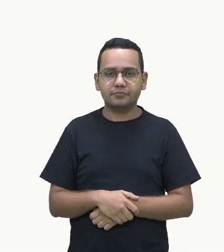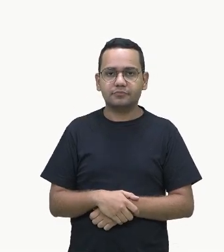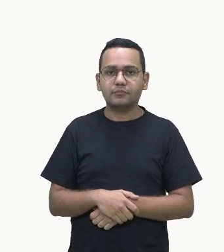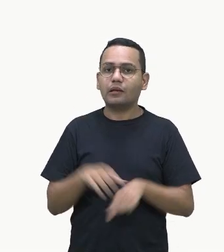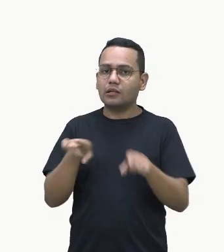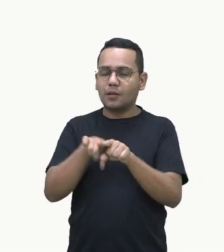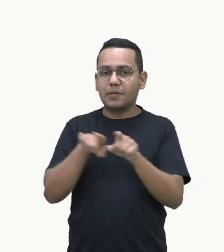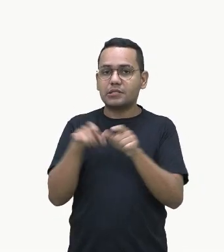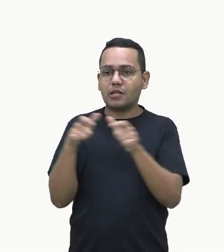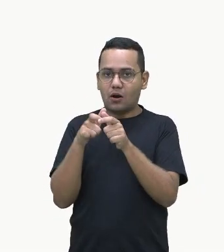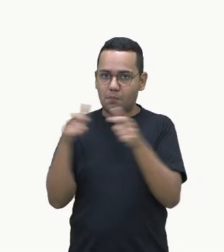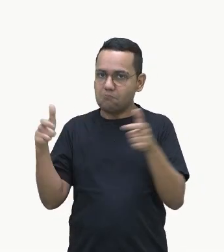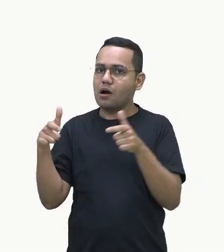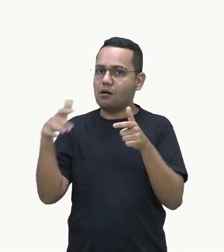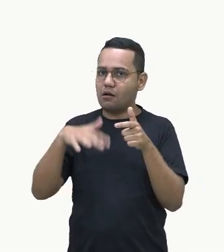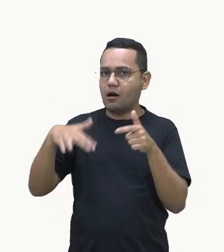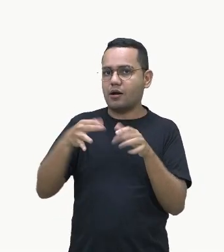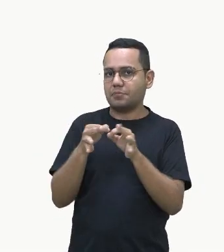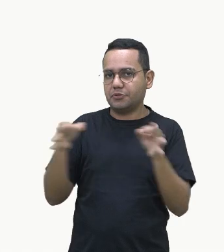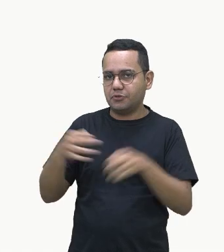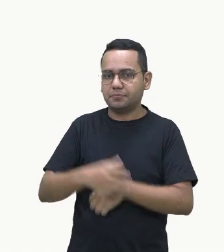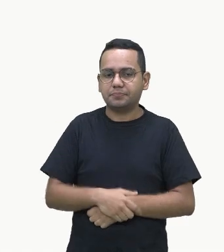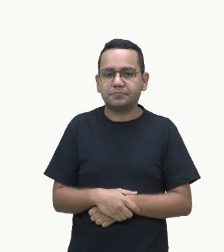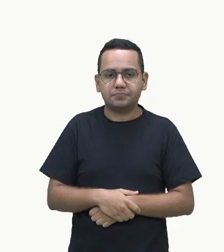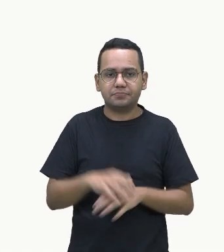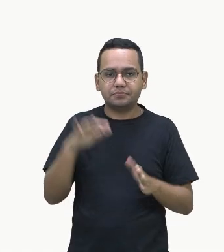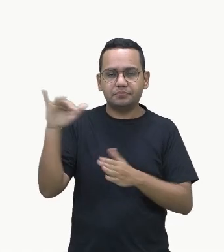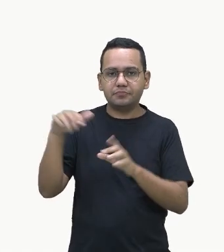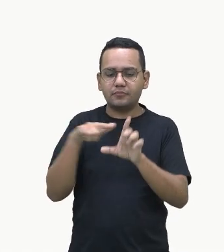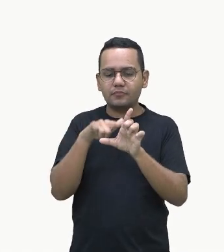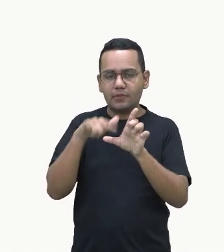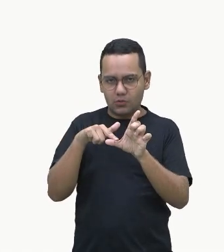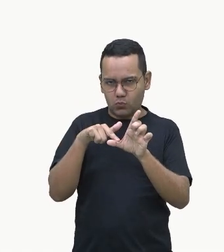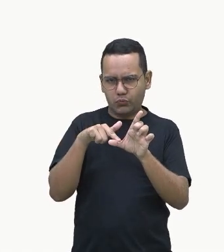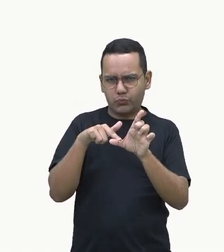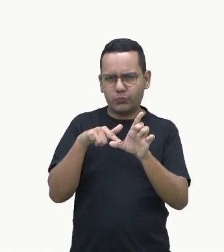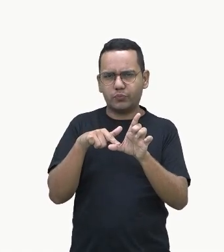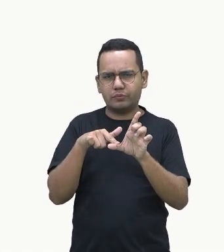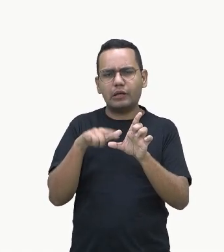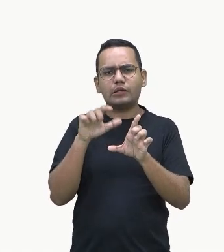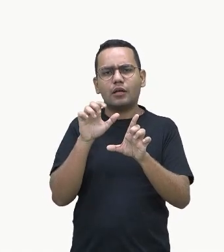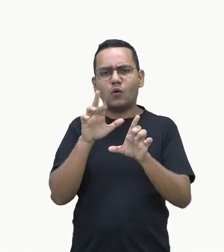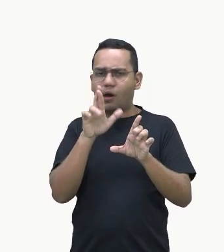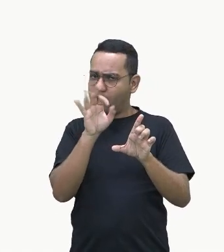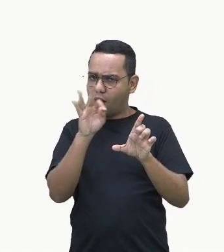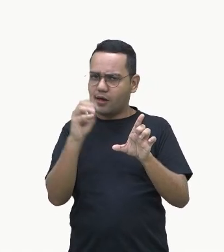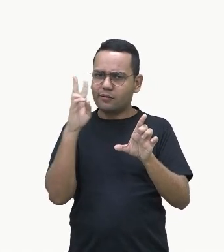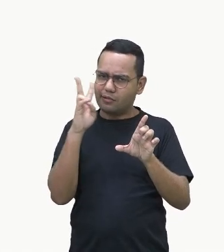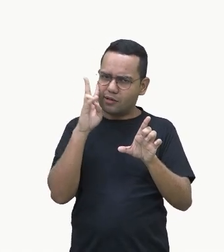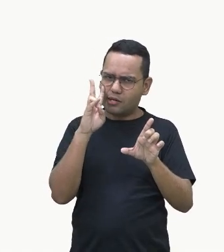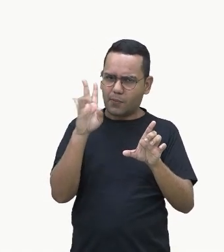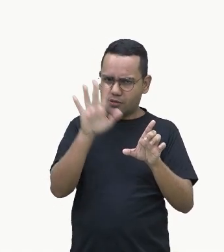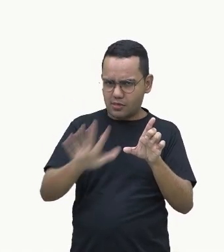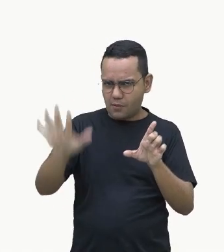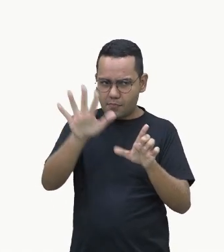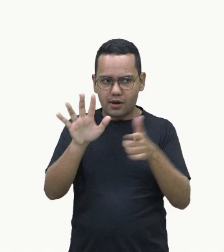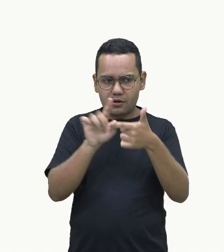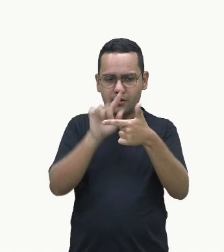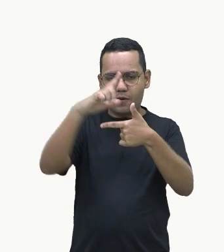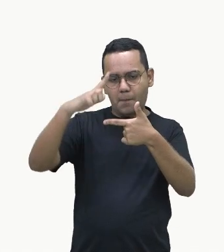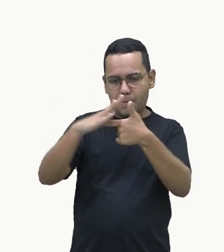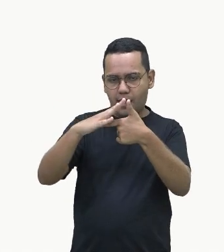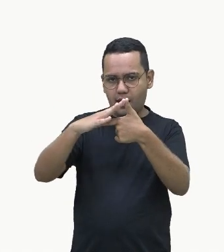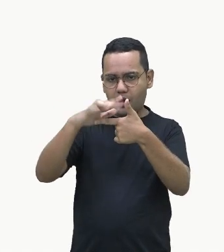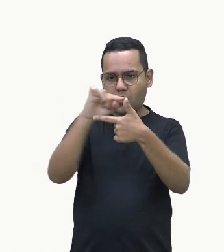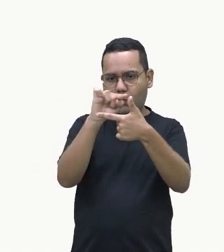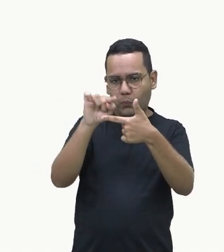retângulo. O próximo elemento aí, ângulos. Além do ângulo reto, como nós vimos lá na nossa imagem, os outros dois